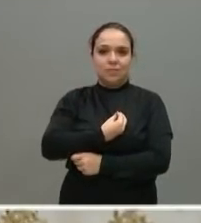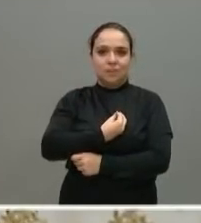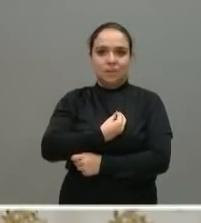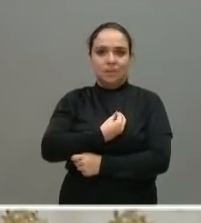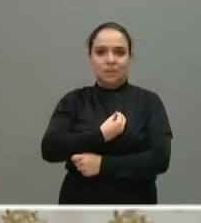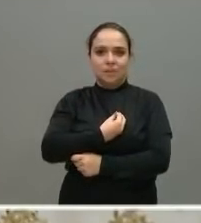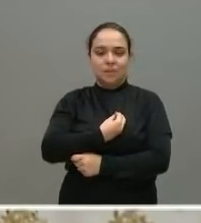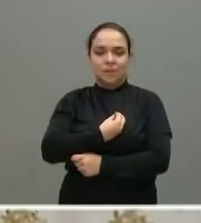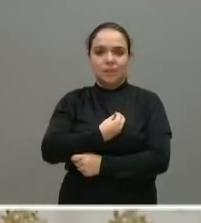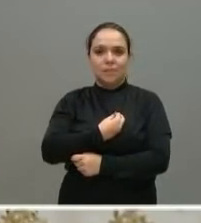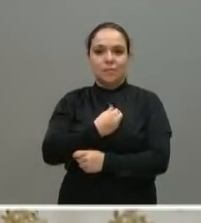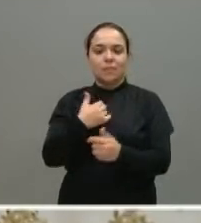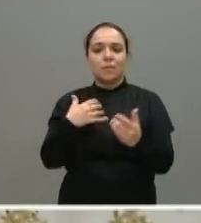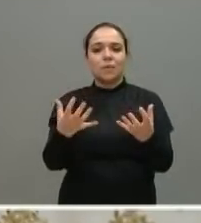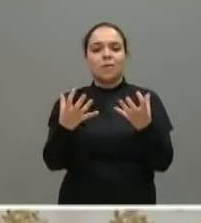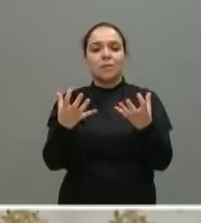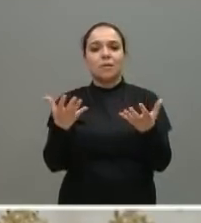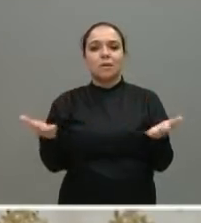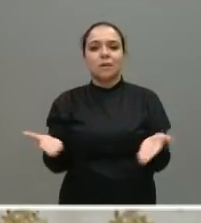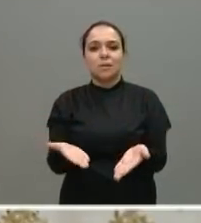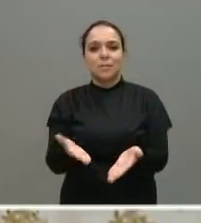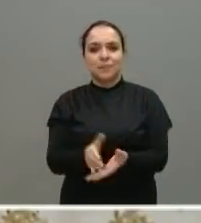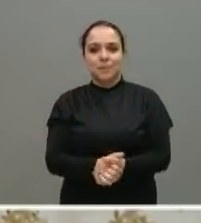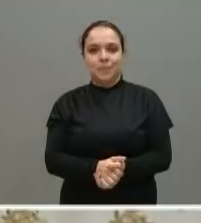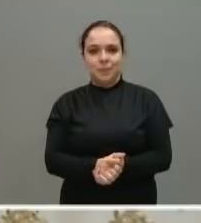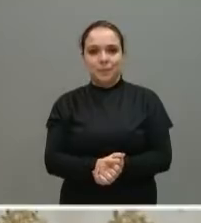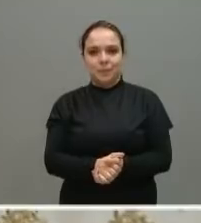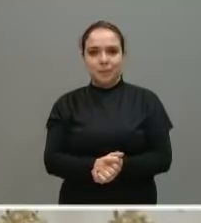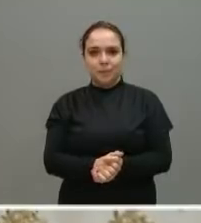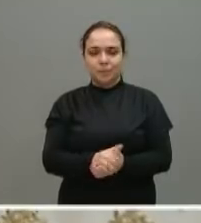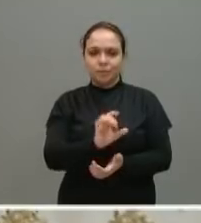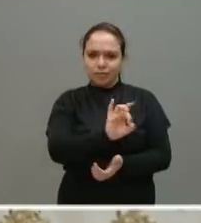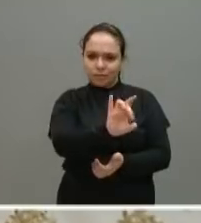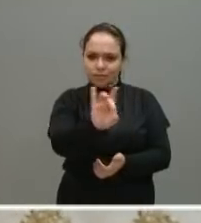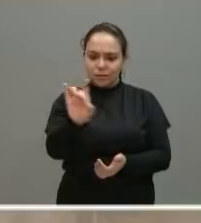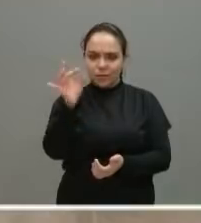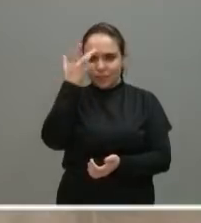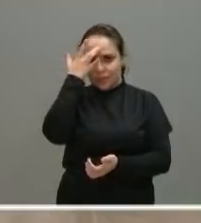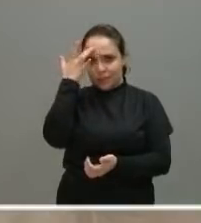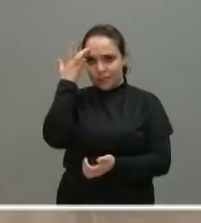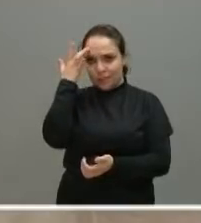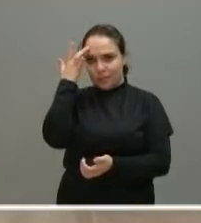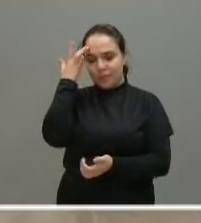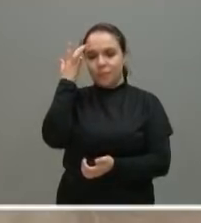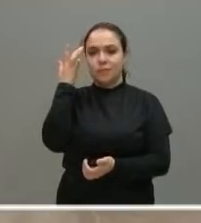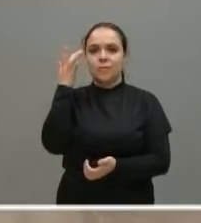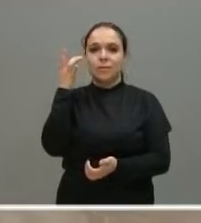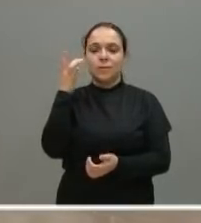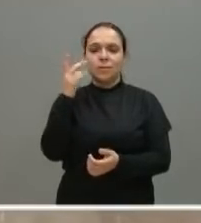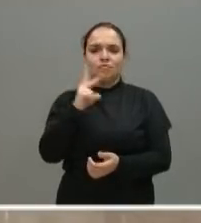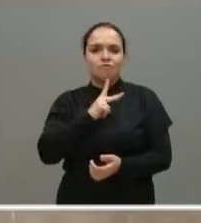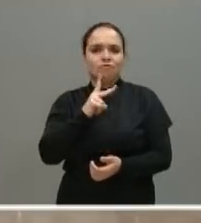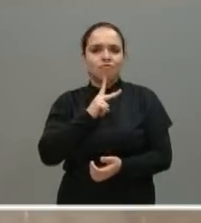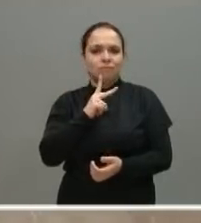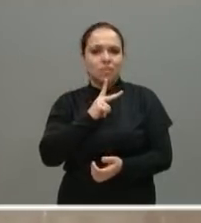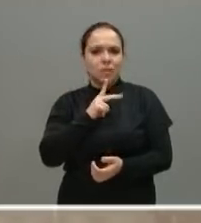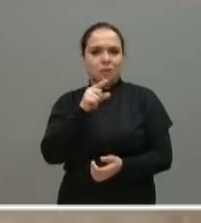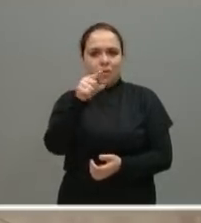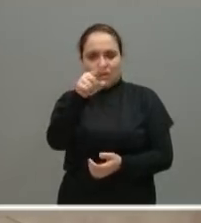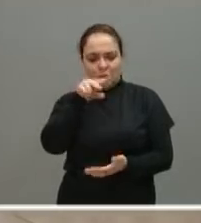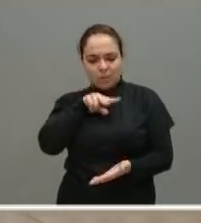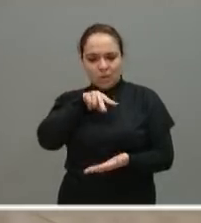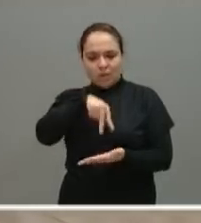Eu gostaria que cada um se colocasse agora num breve momento, quem está em casa e aqui, de